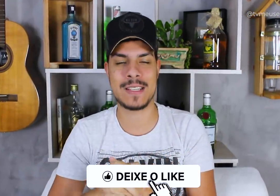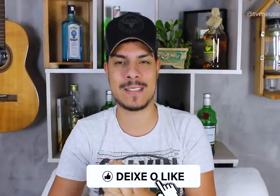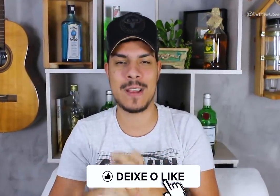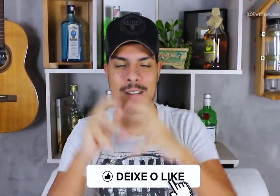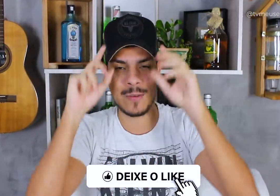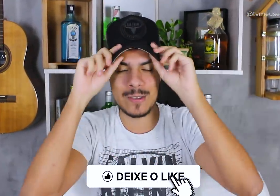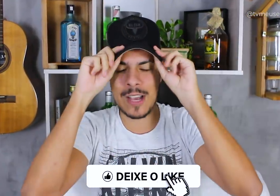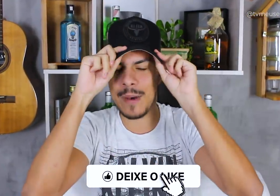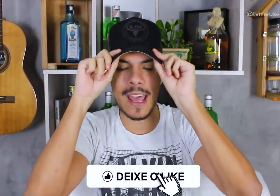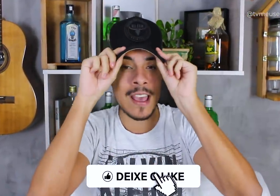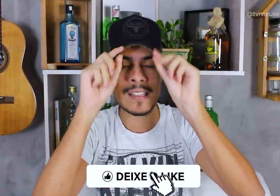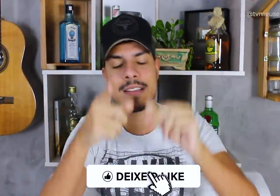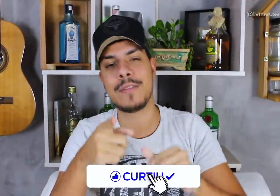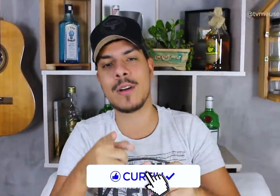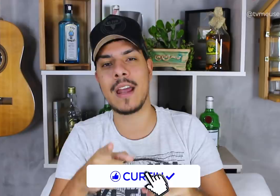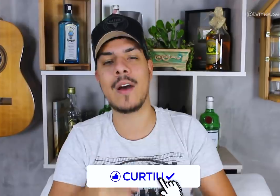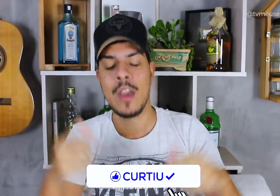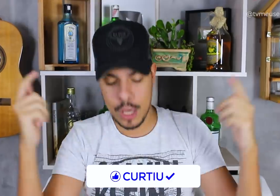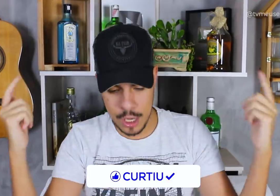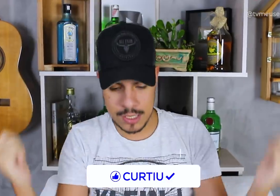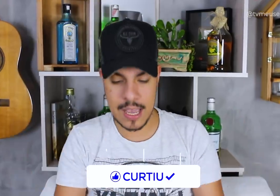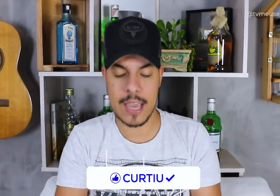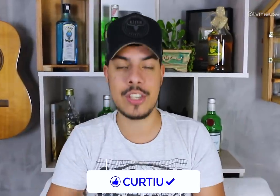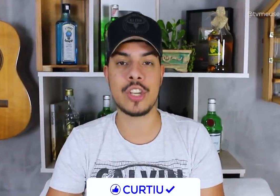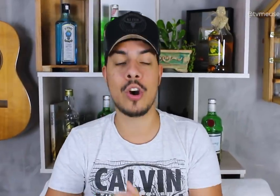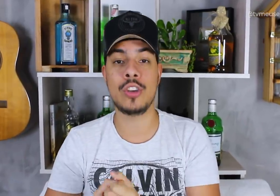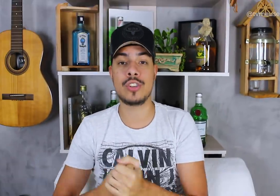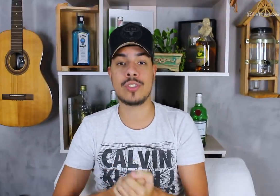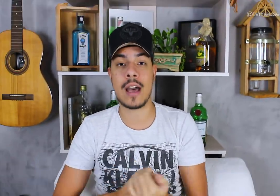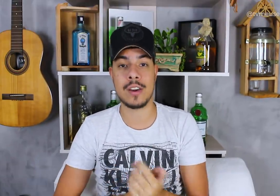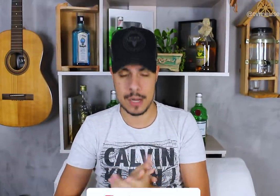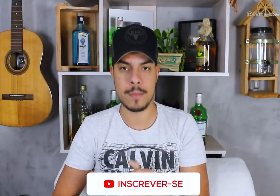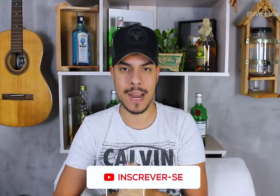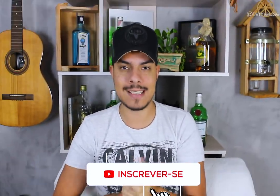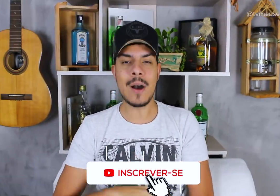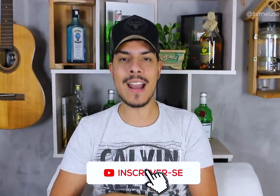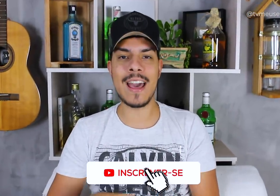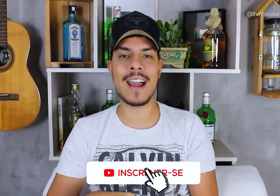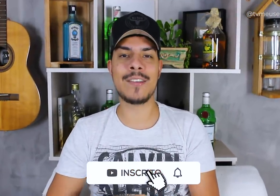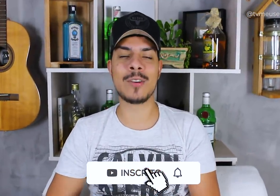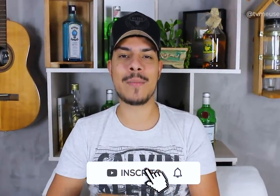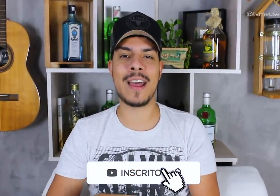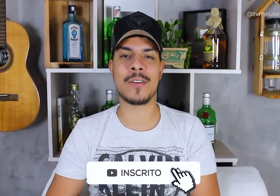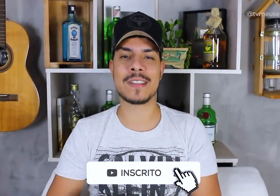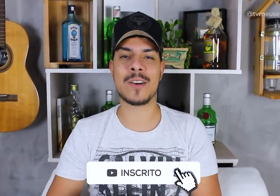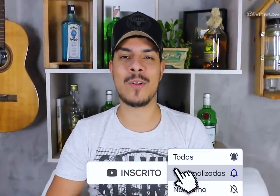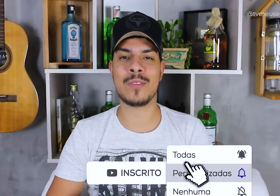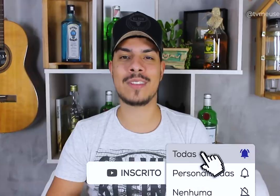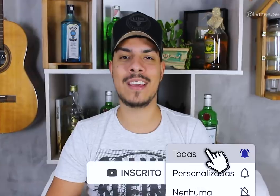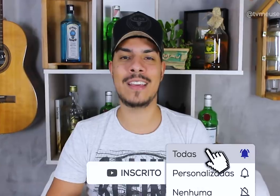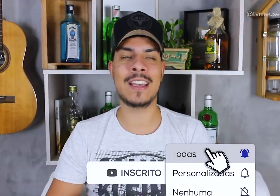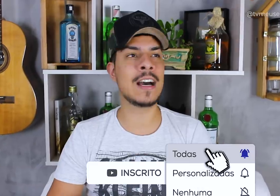mil likes para esses melhores momentos do cabaré. Se inscreve no canal e segue a gente no Instagram, beleza? Bom, galera, a live do cabaré